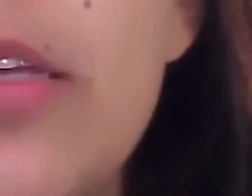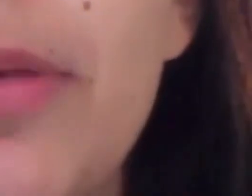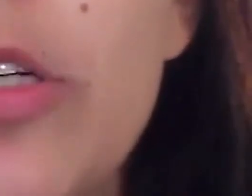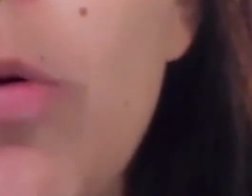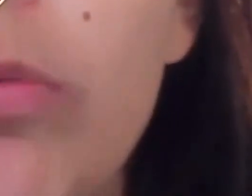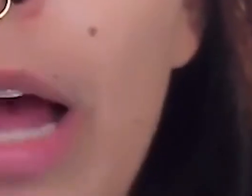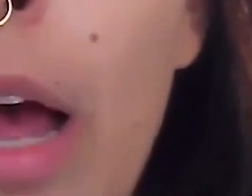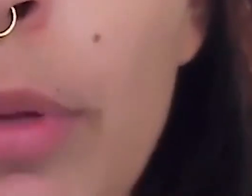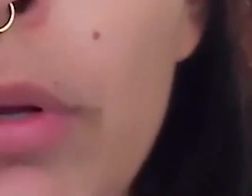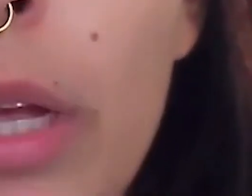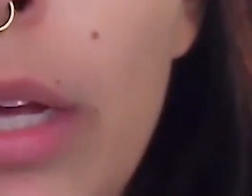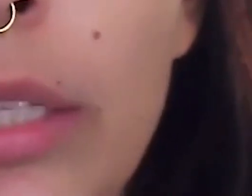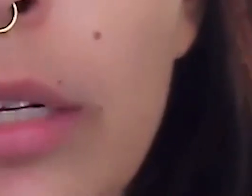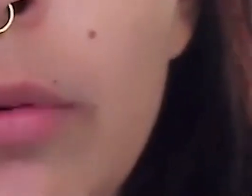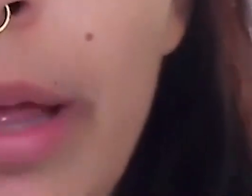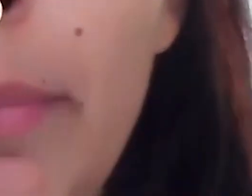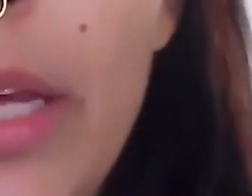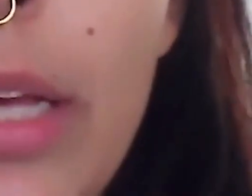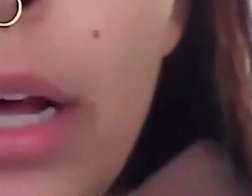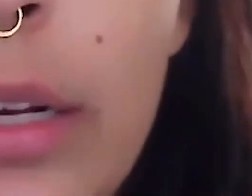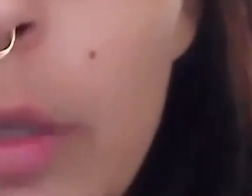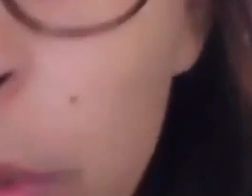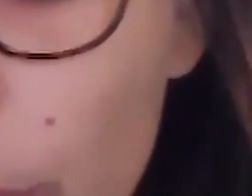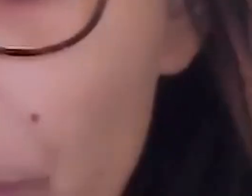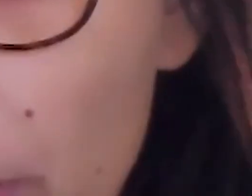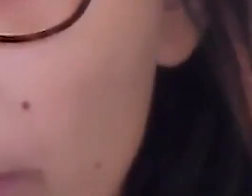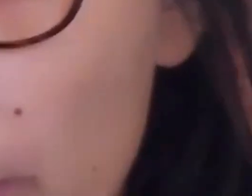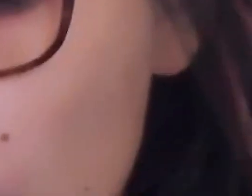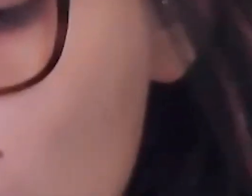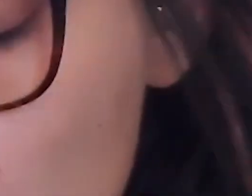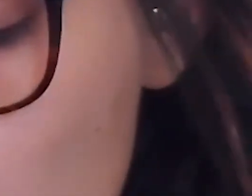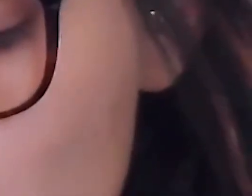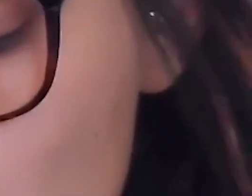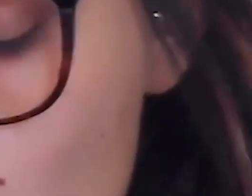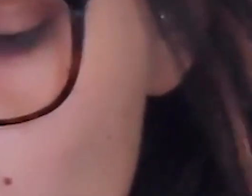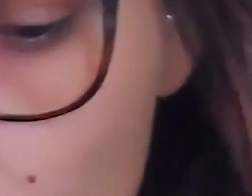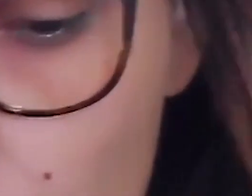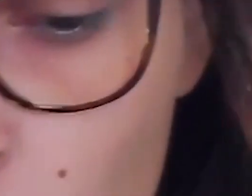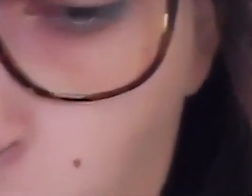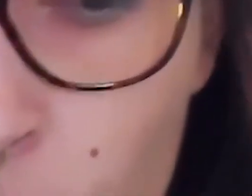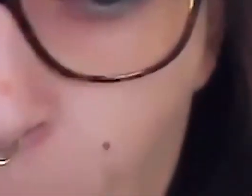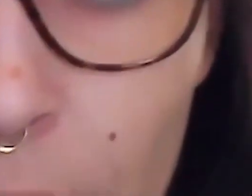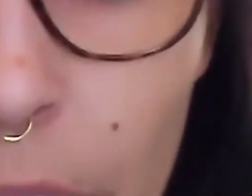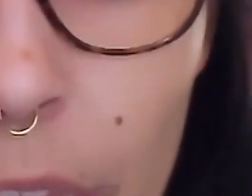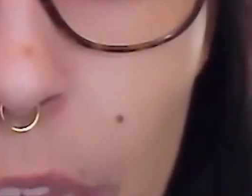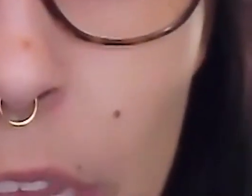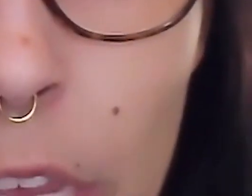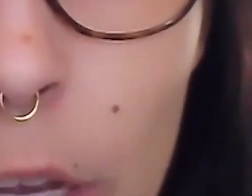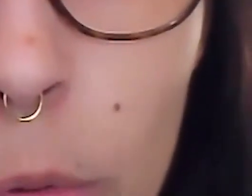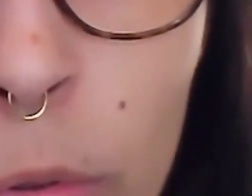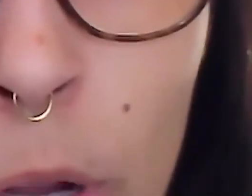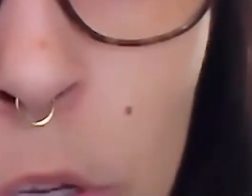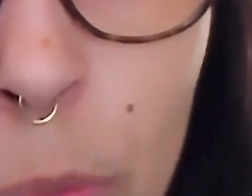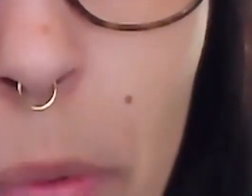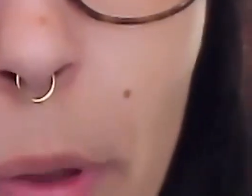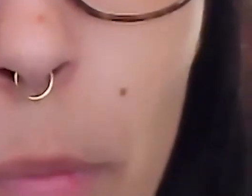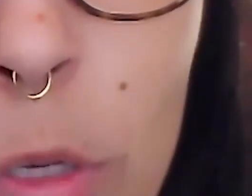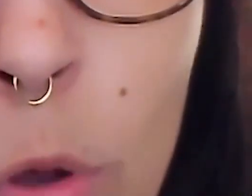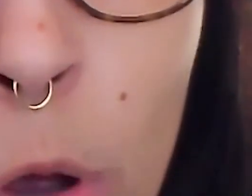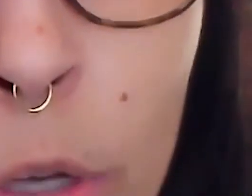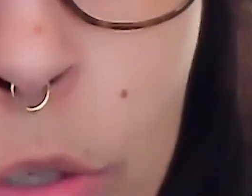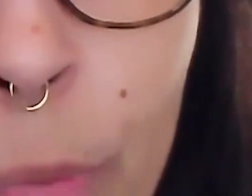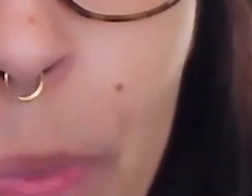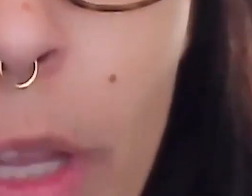veterinária, perícia médica contábil, então é bem amplo, né, esse campo. E no nosso